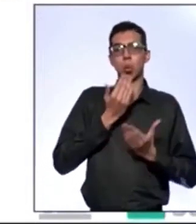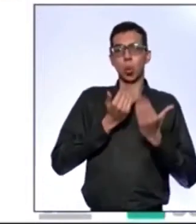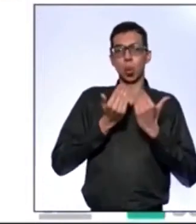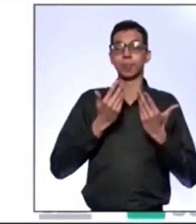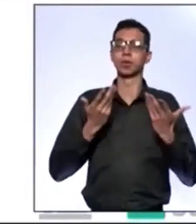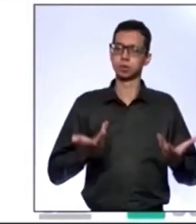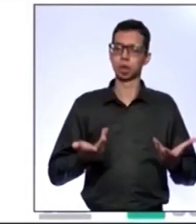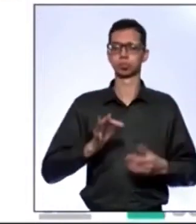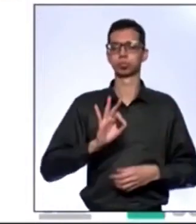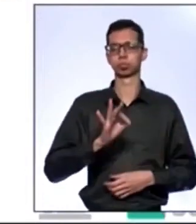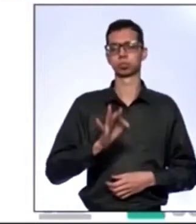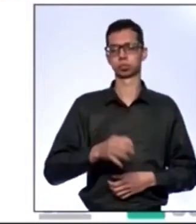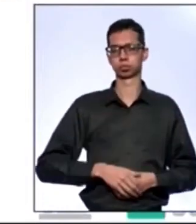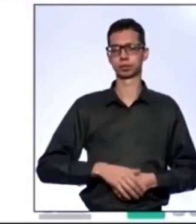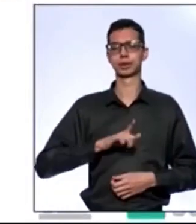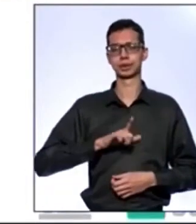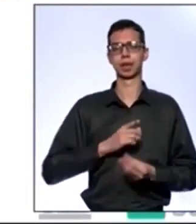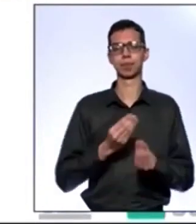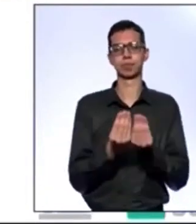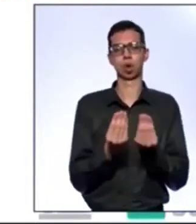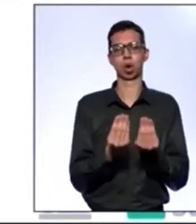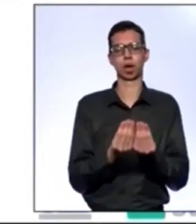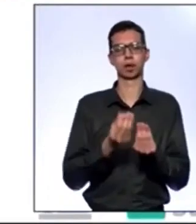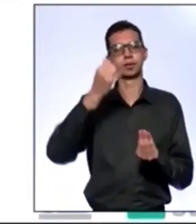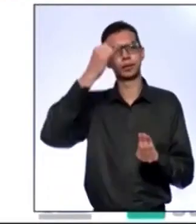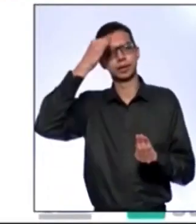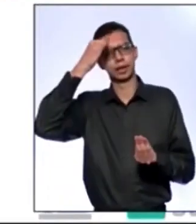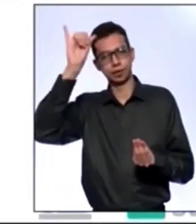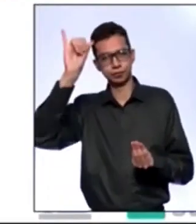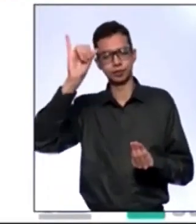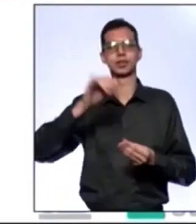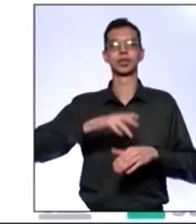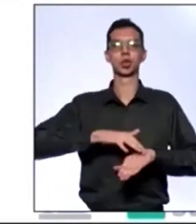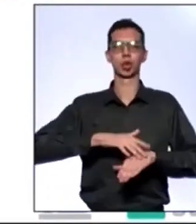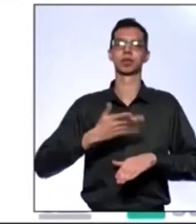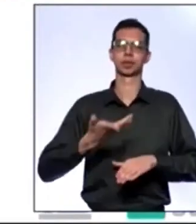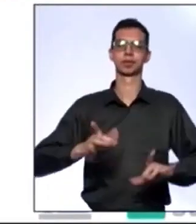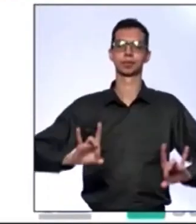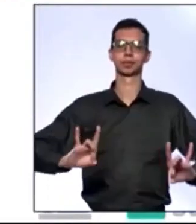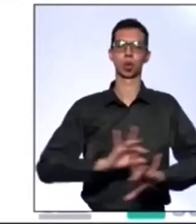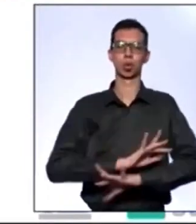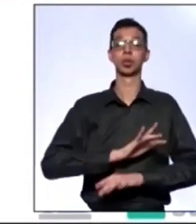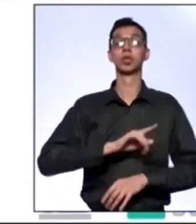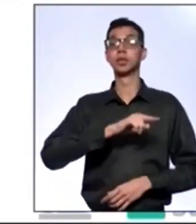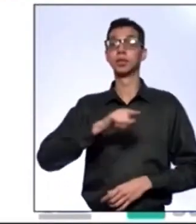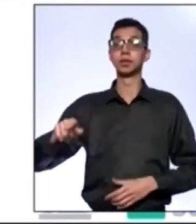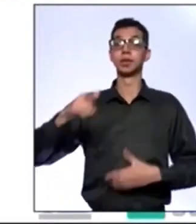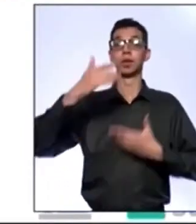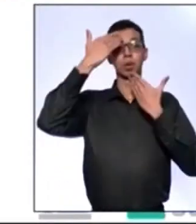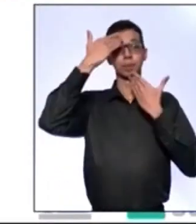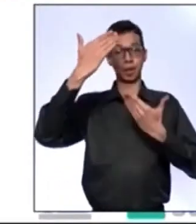termina a nossa questão. Gente, muito obrigado pela atenção